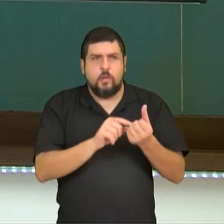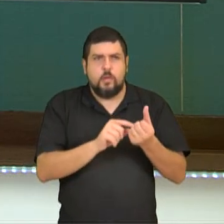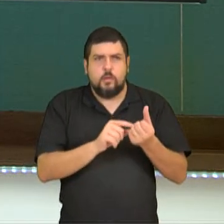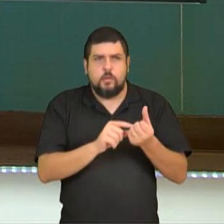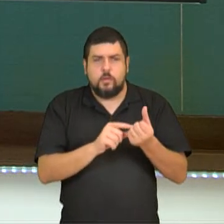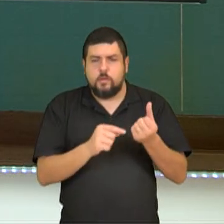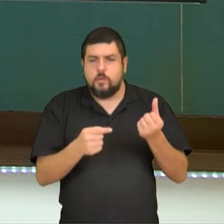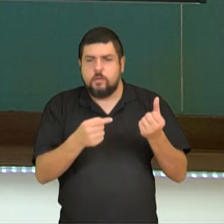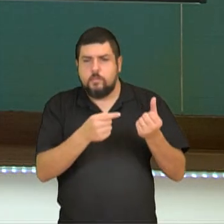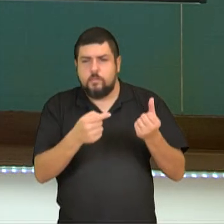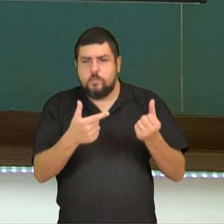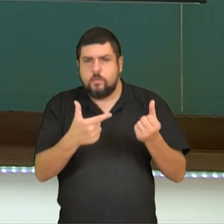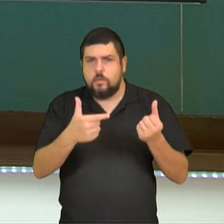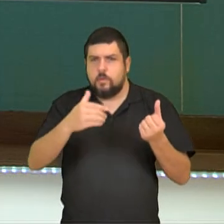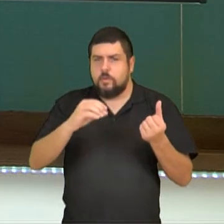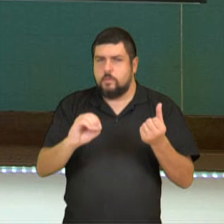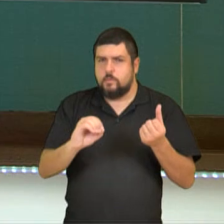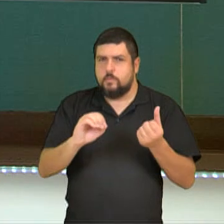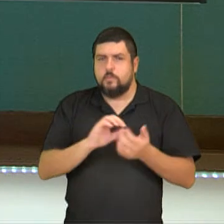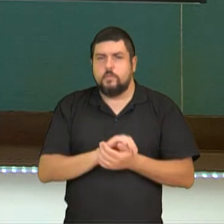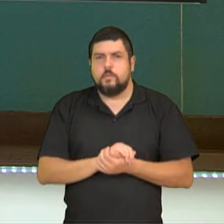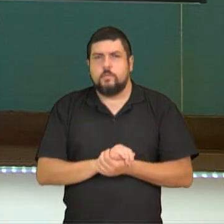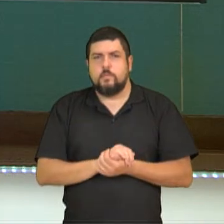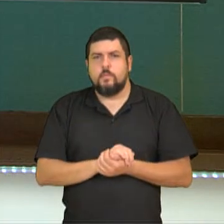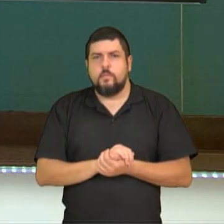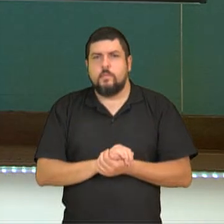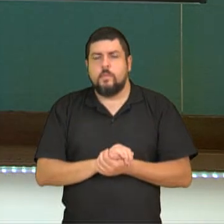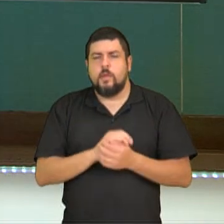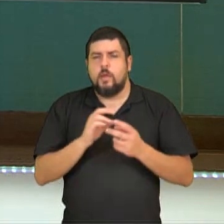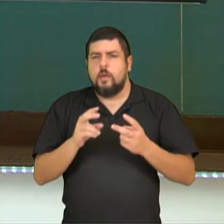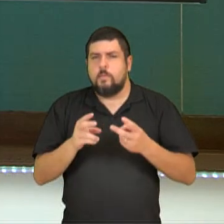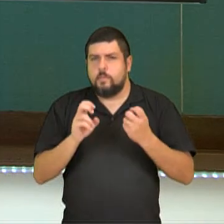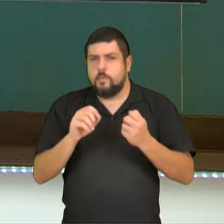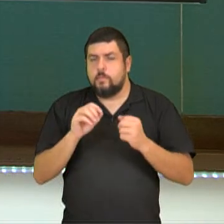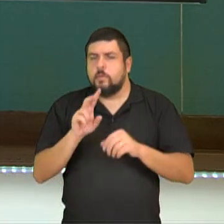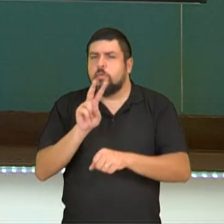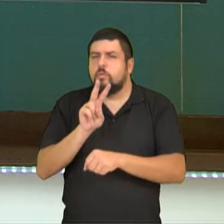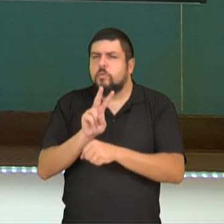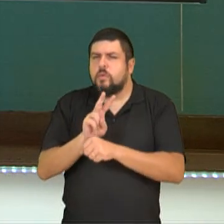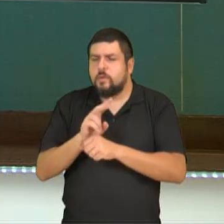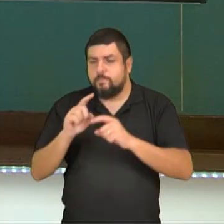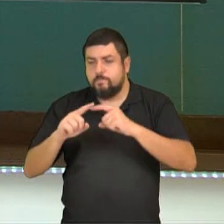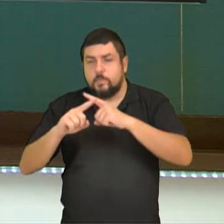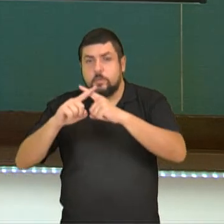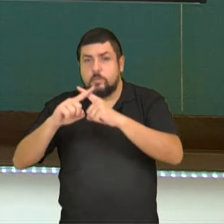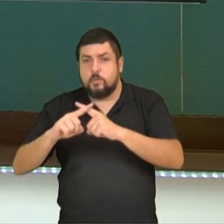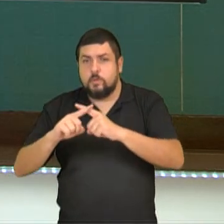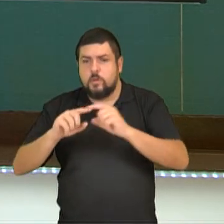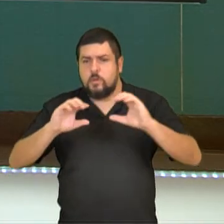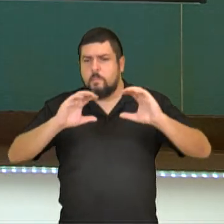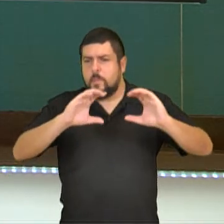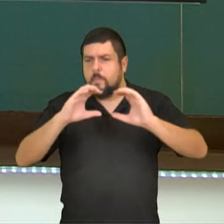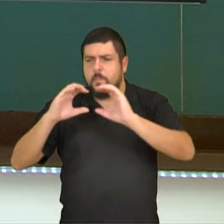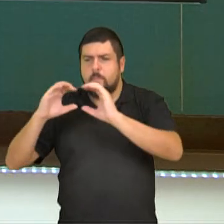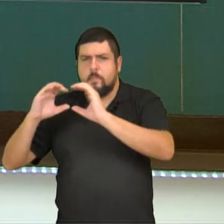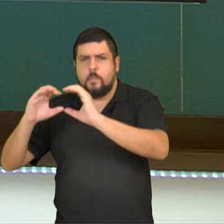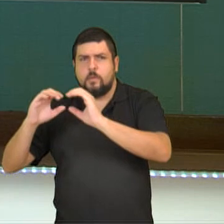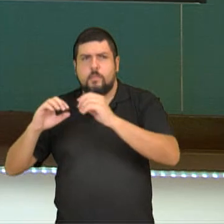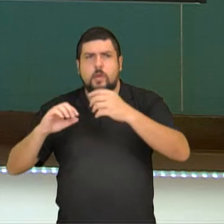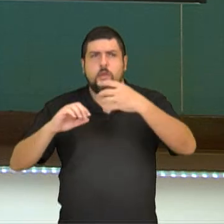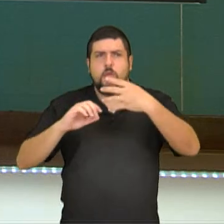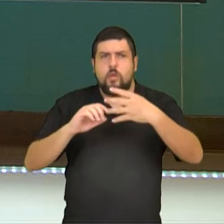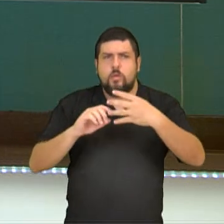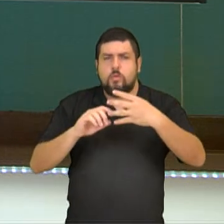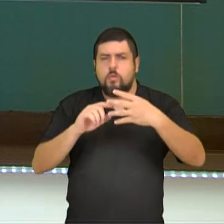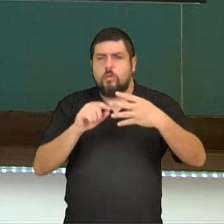1, 4, vezes 5, 20. Só que aplicando a regrinha de sinal, menos com menos, mais com menos, menos.